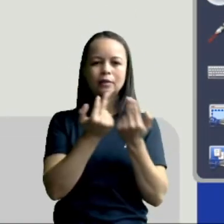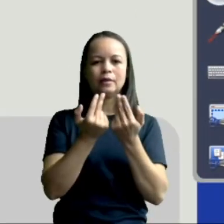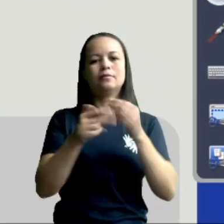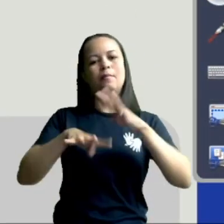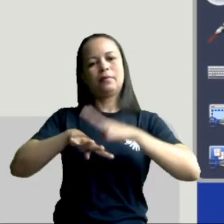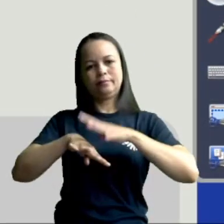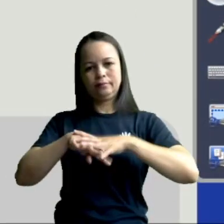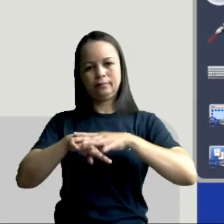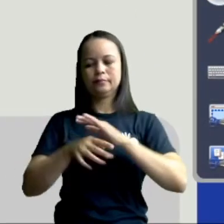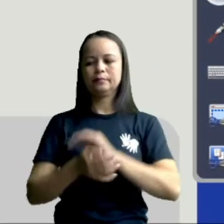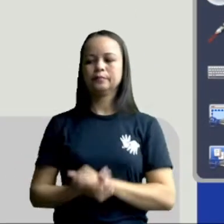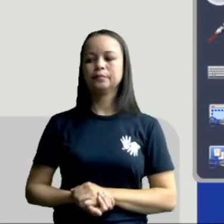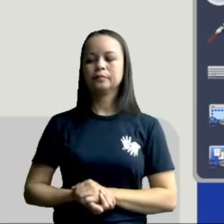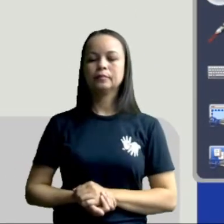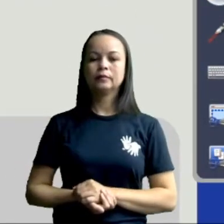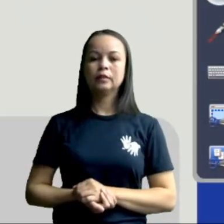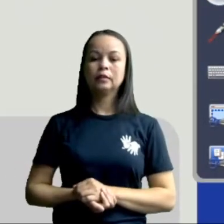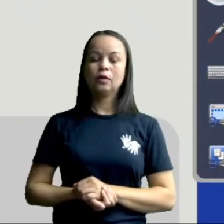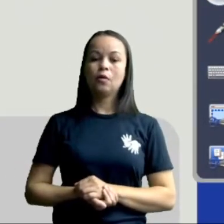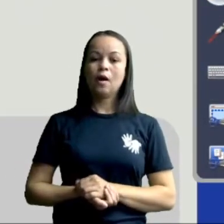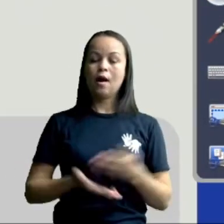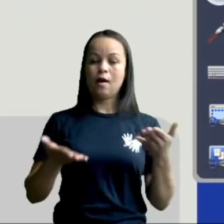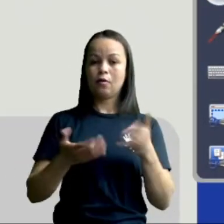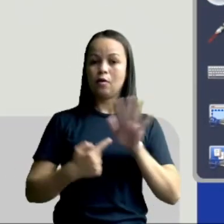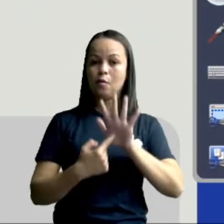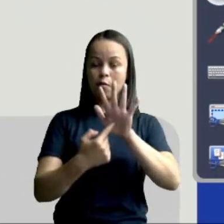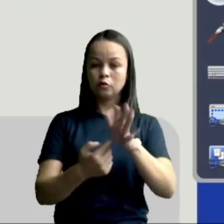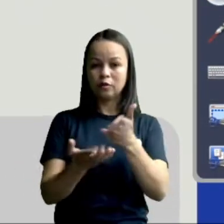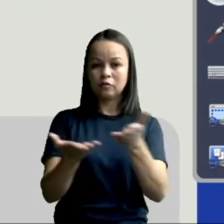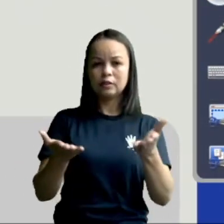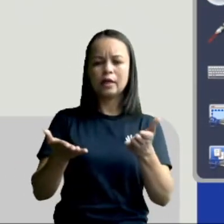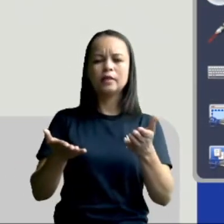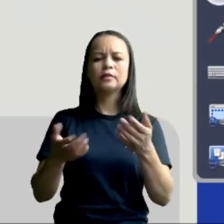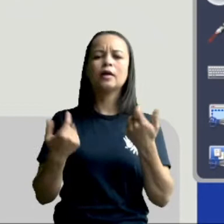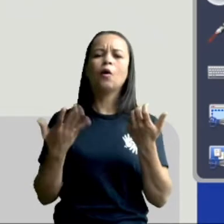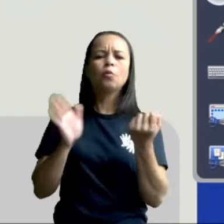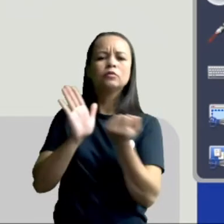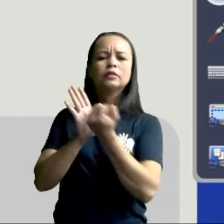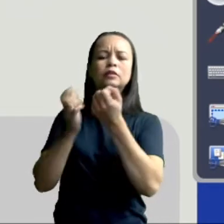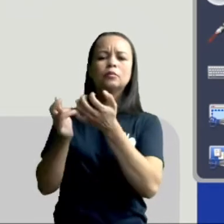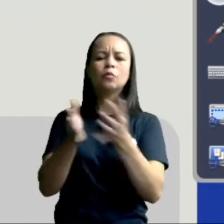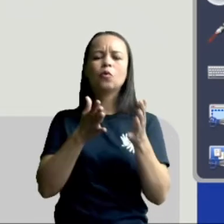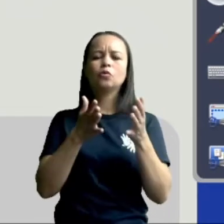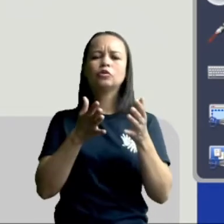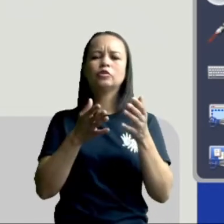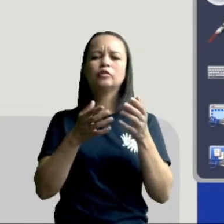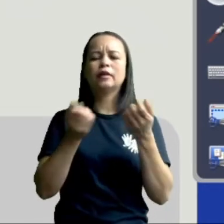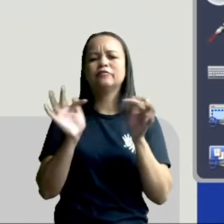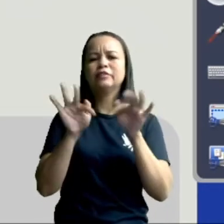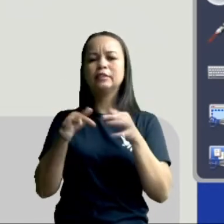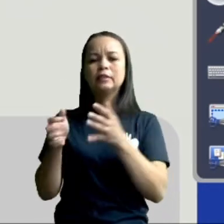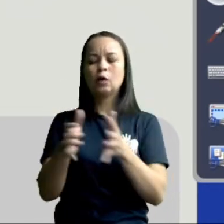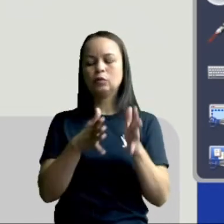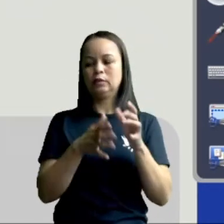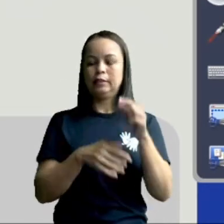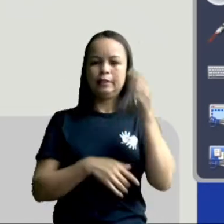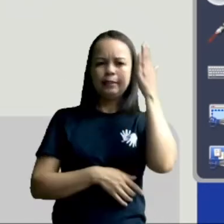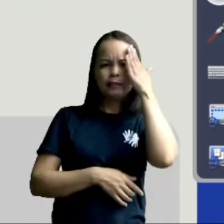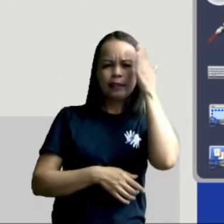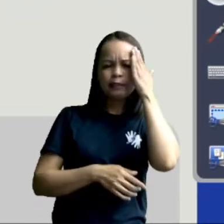aí, alguns símbolos, né? Algumas definições simples de entender, é tão simples que fica